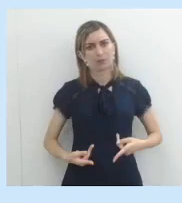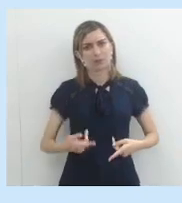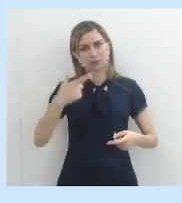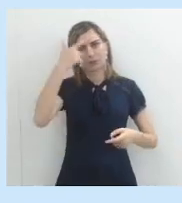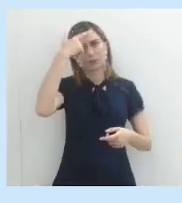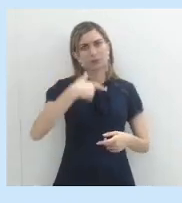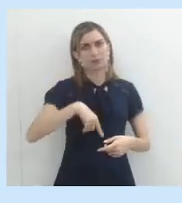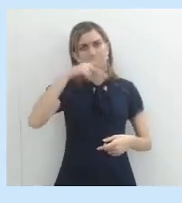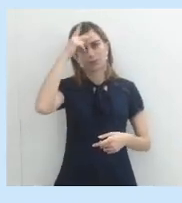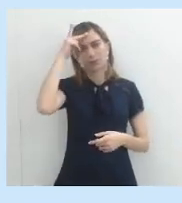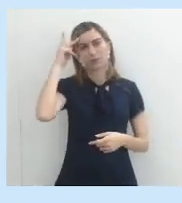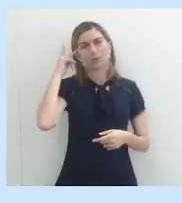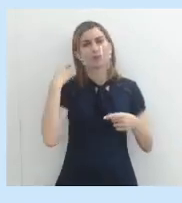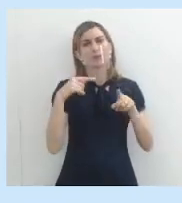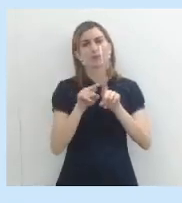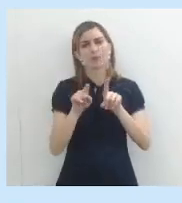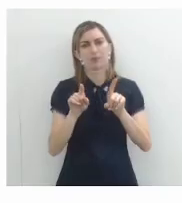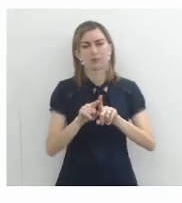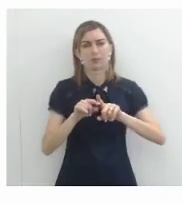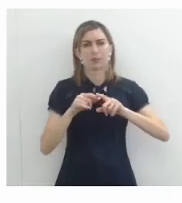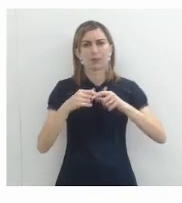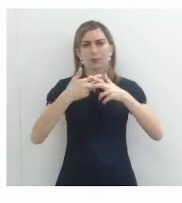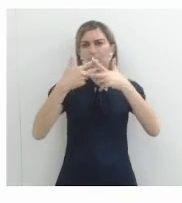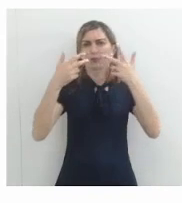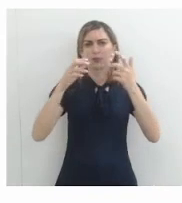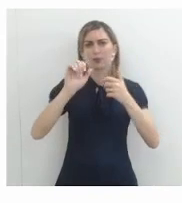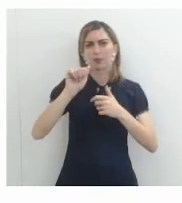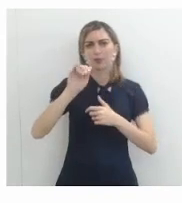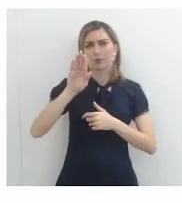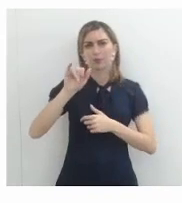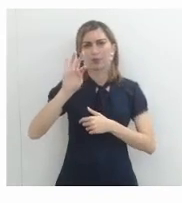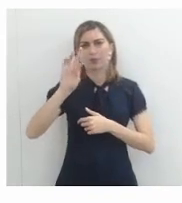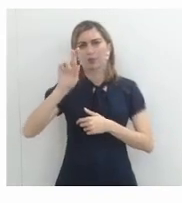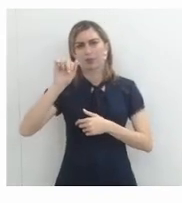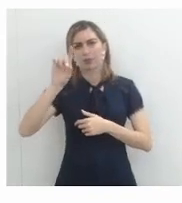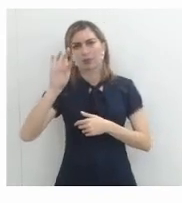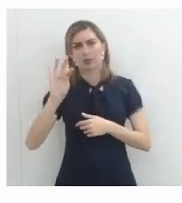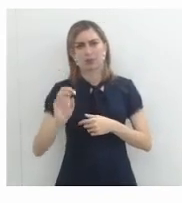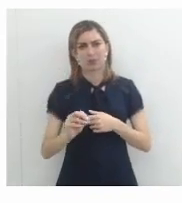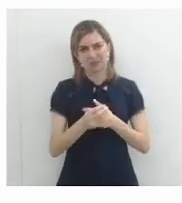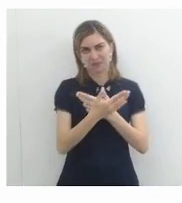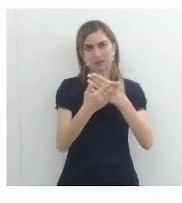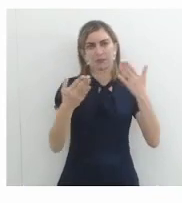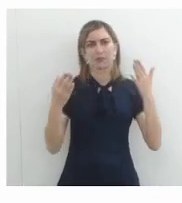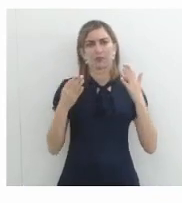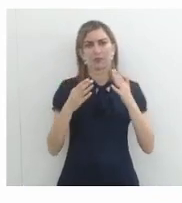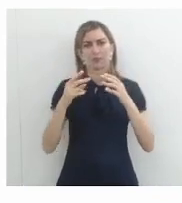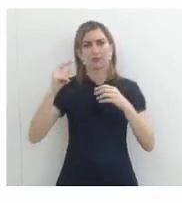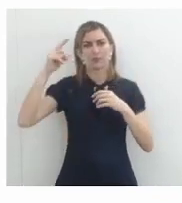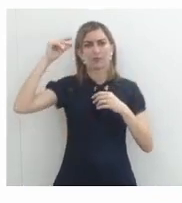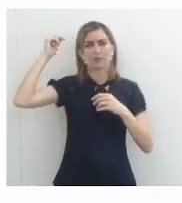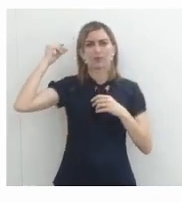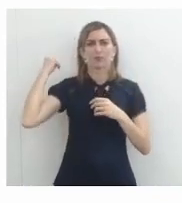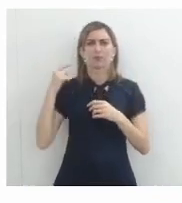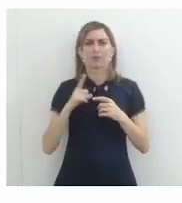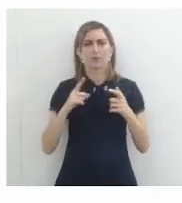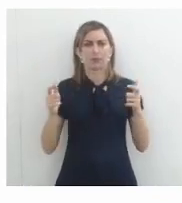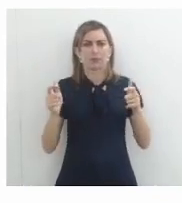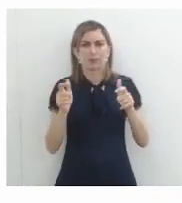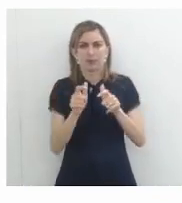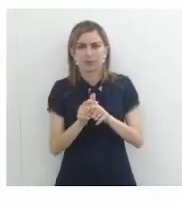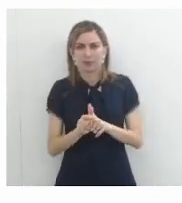vida dele, e também temas abstratos. As imagens tridimensionais da pré-história existem em menor quantidade